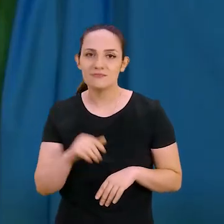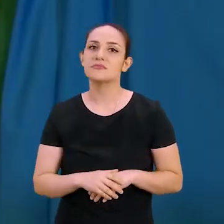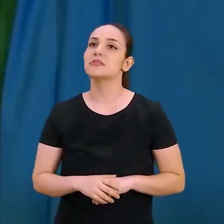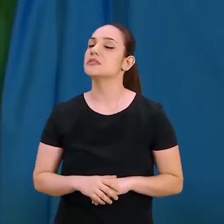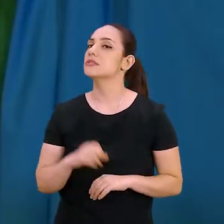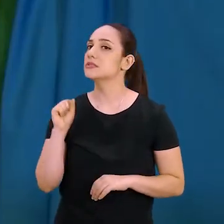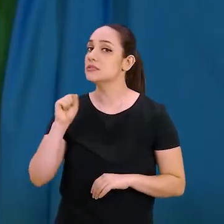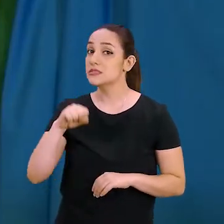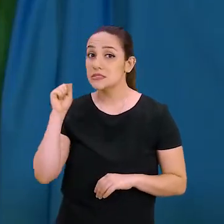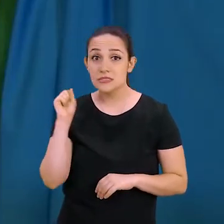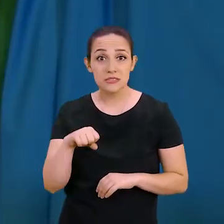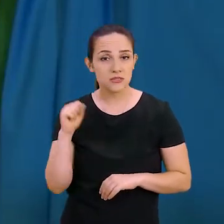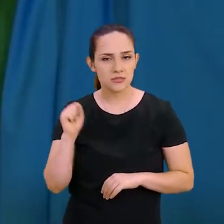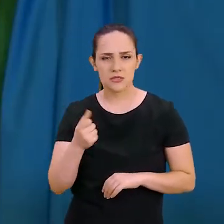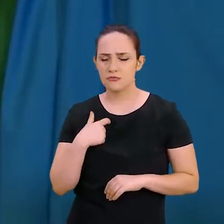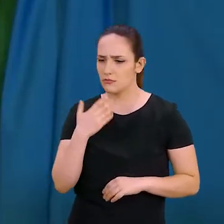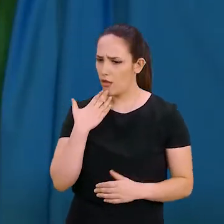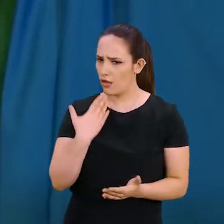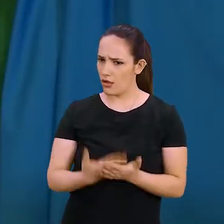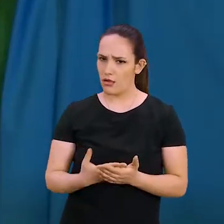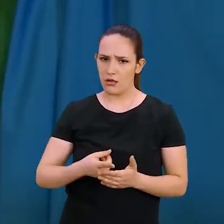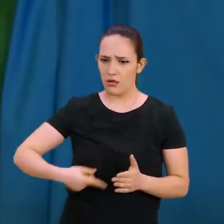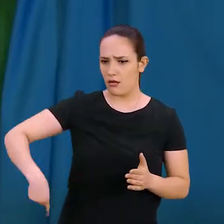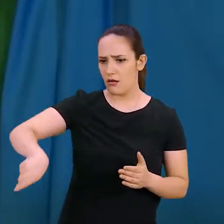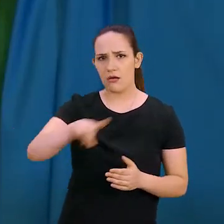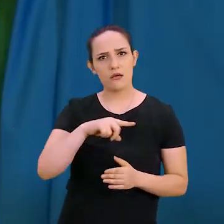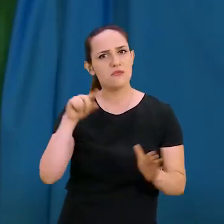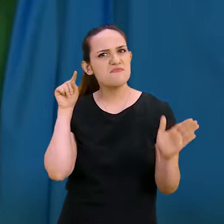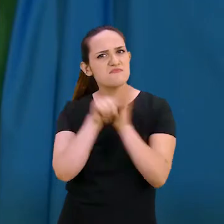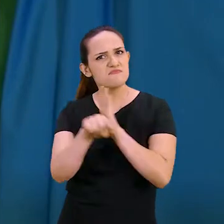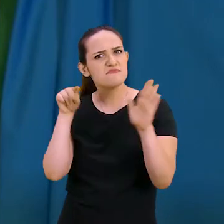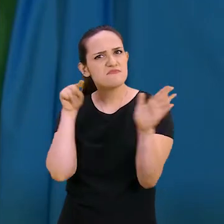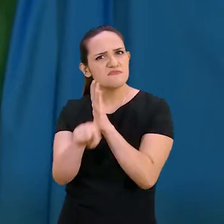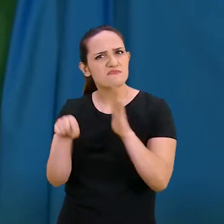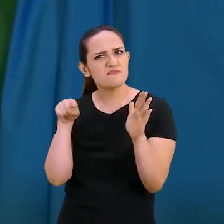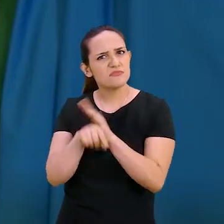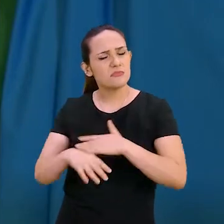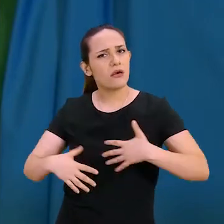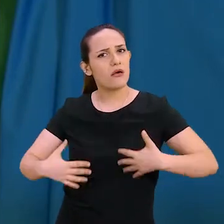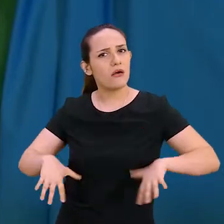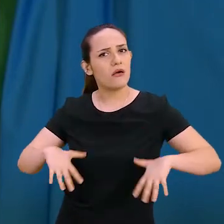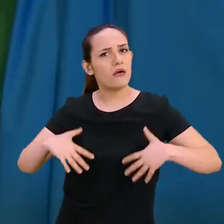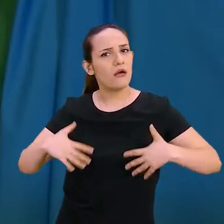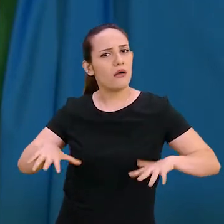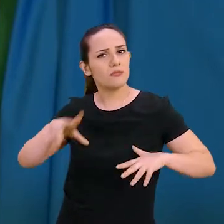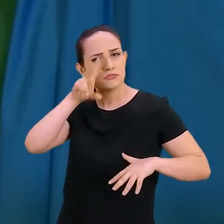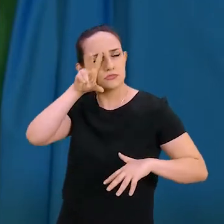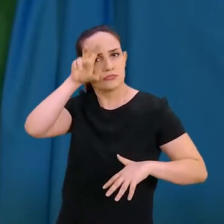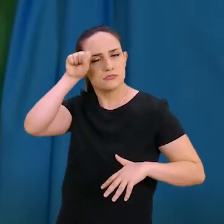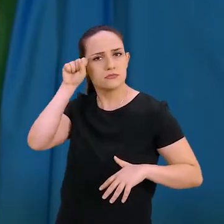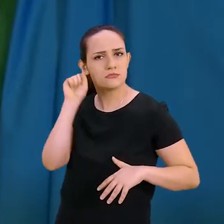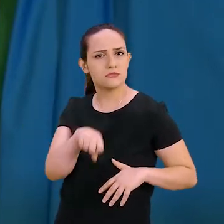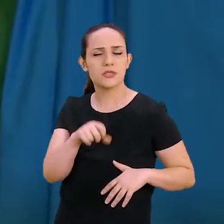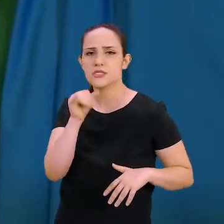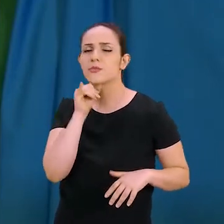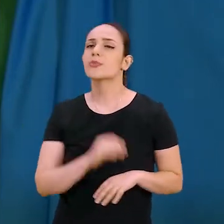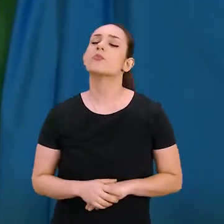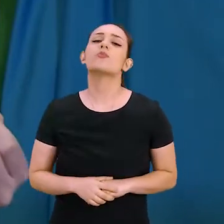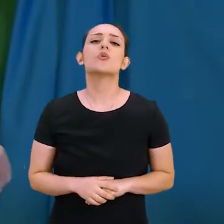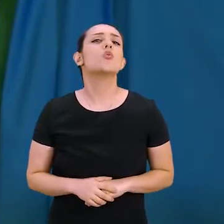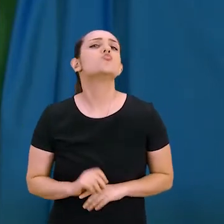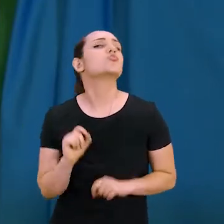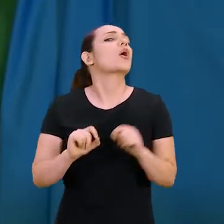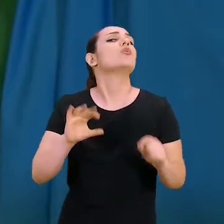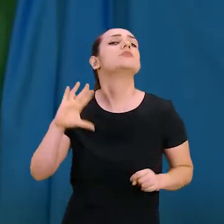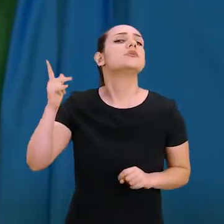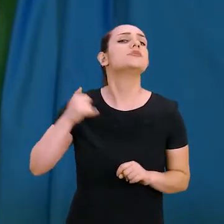Muito, muito curiosos. Nós ficamos impressionados com a qualidade das perguntas. Sério? Muito, com relação ao que